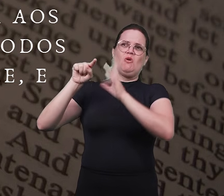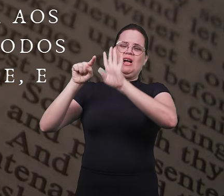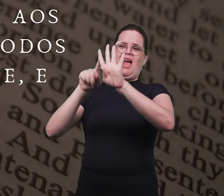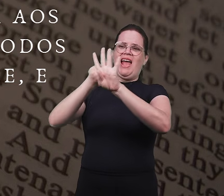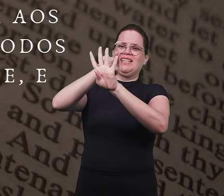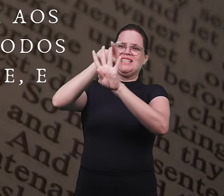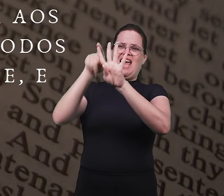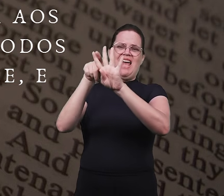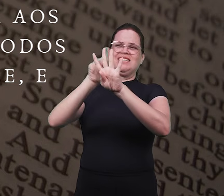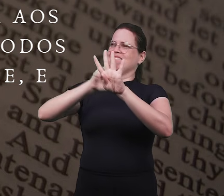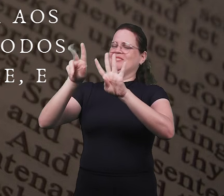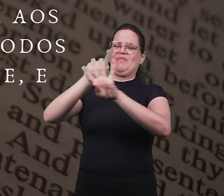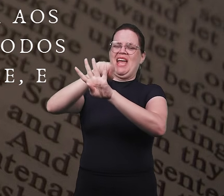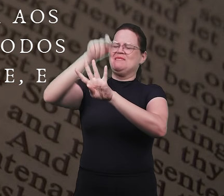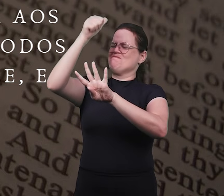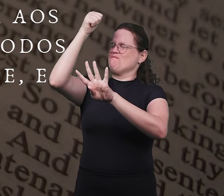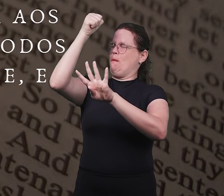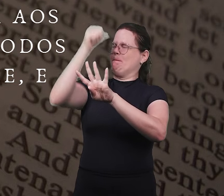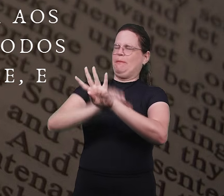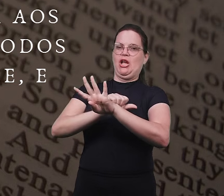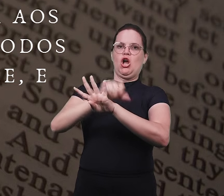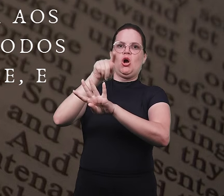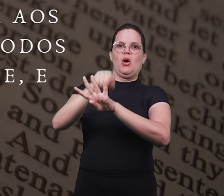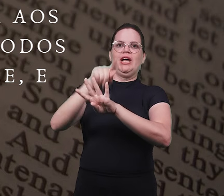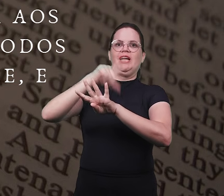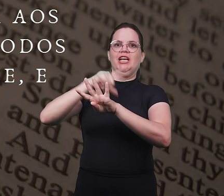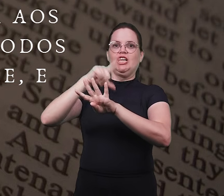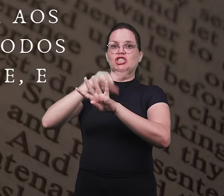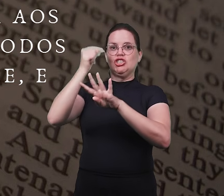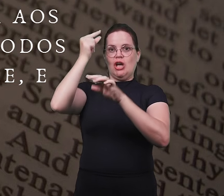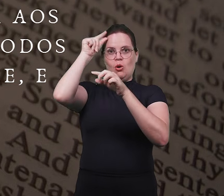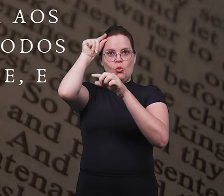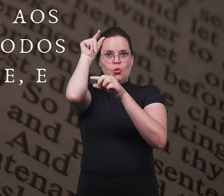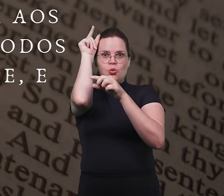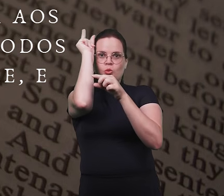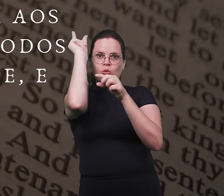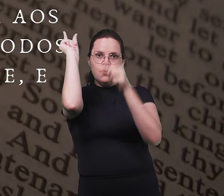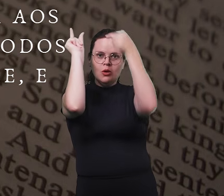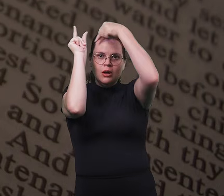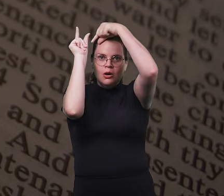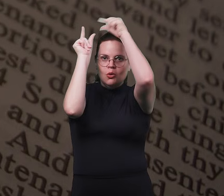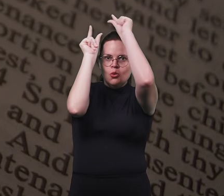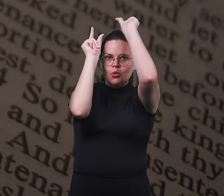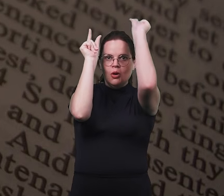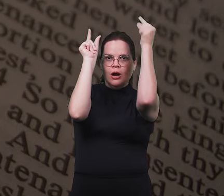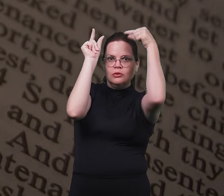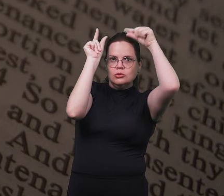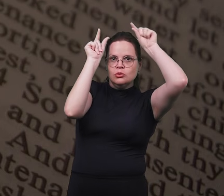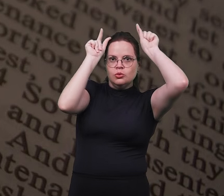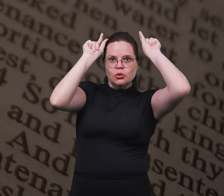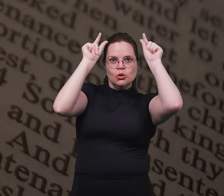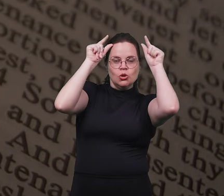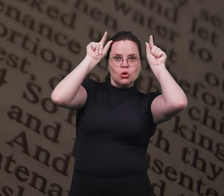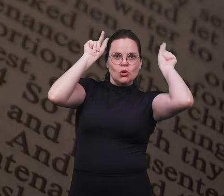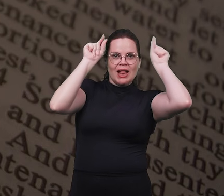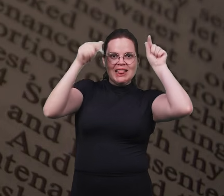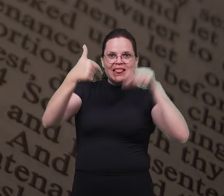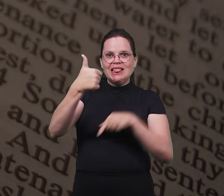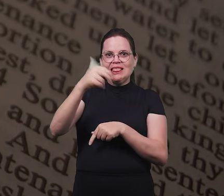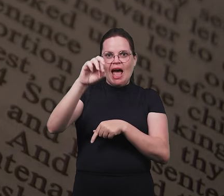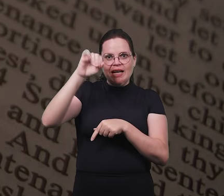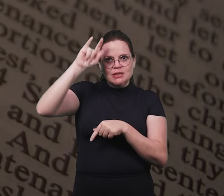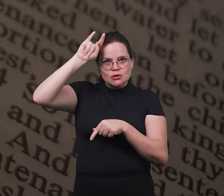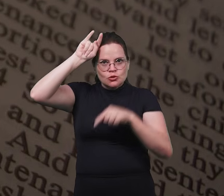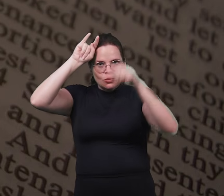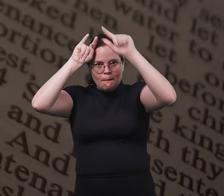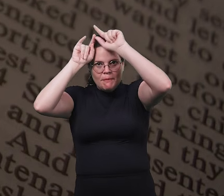que apareceram antes dele e tinha 10 pontas. Estando eu considerando as